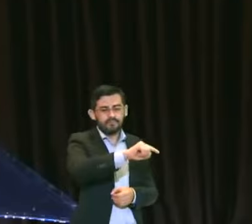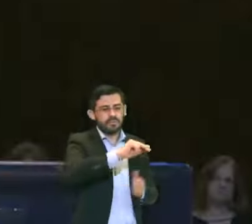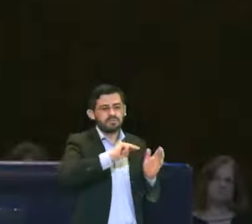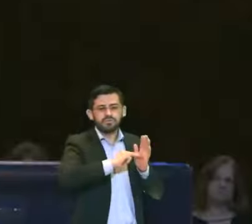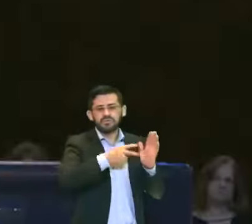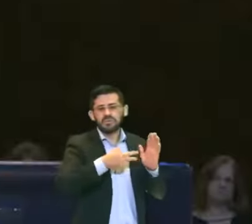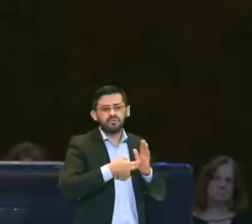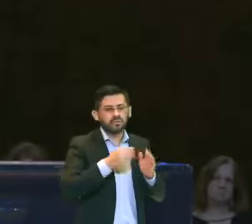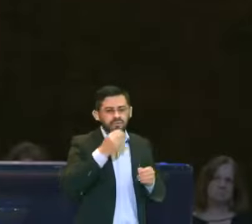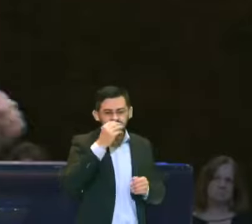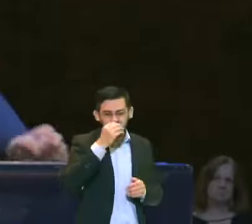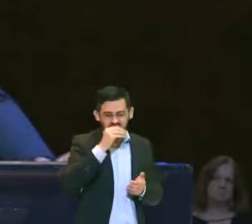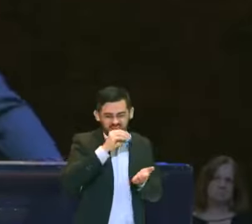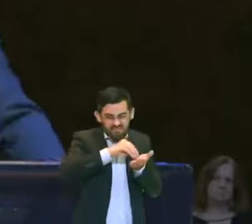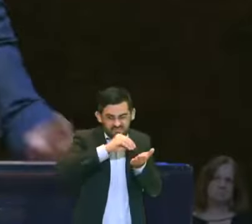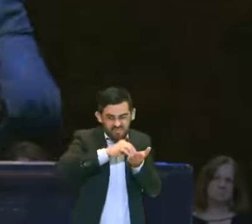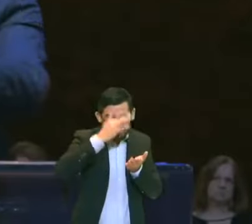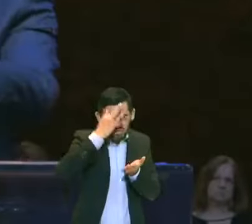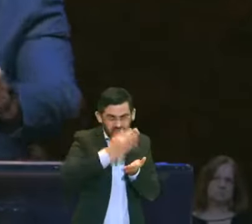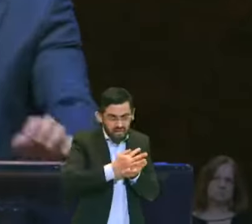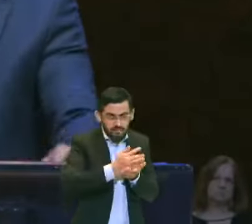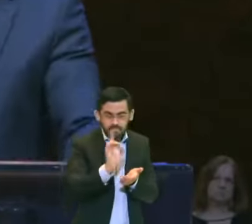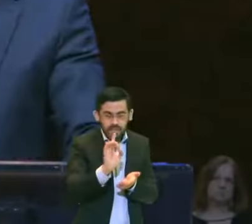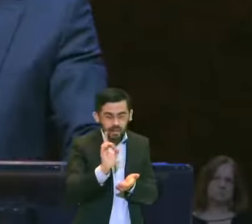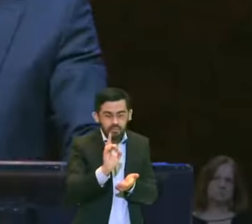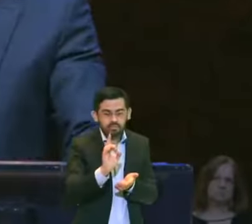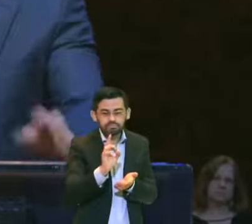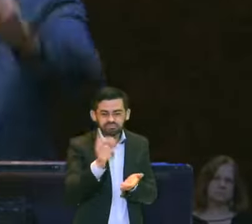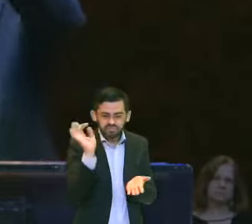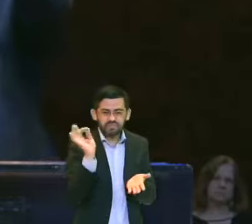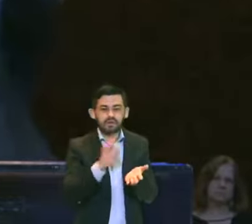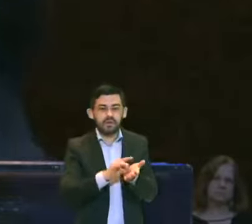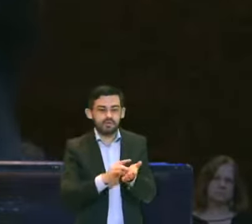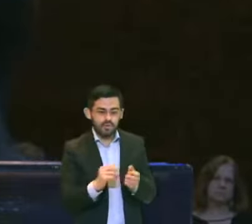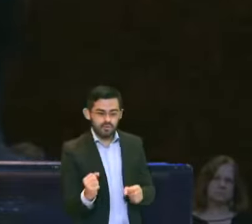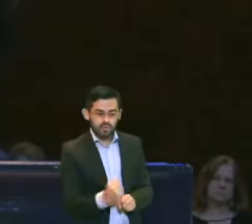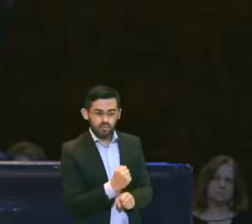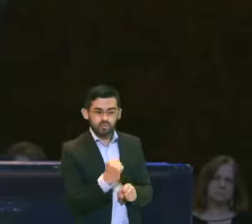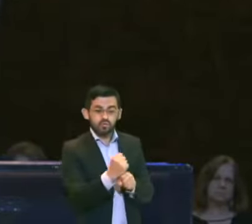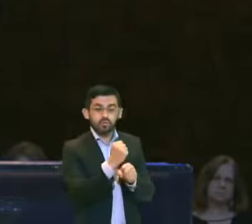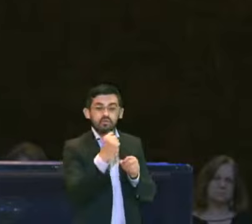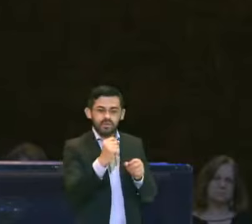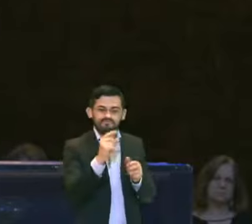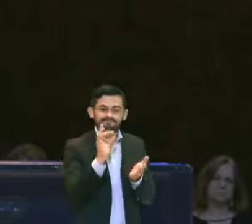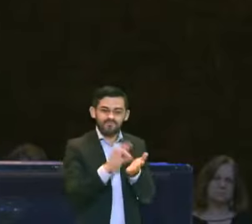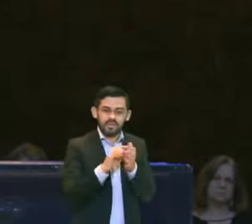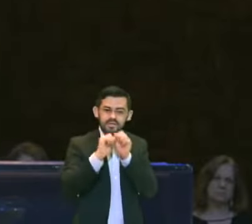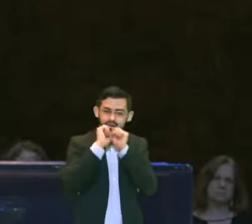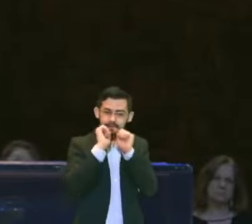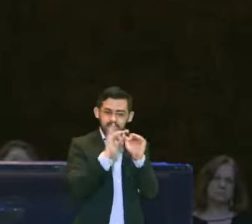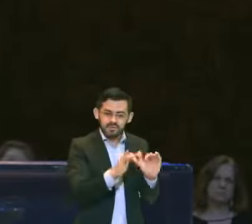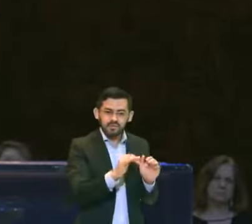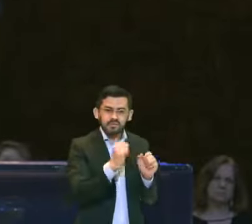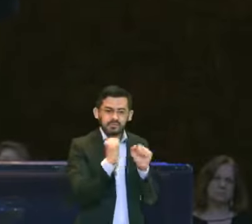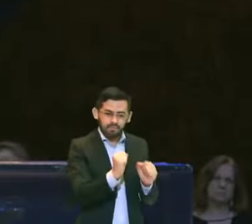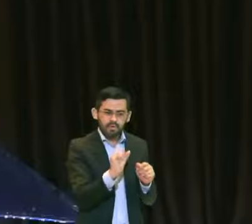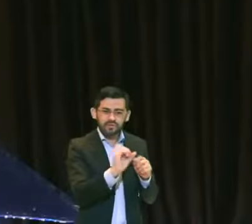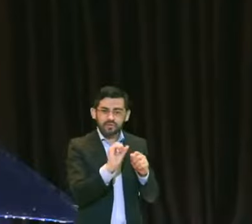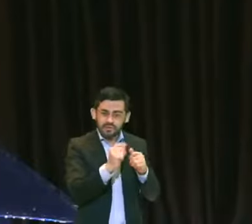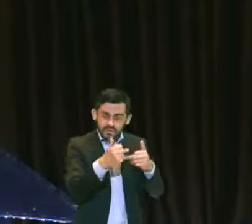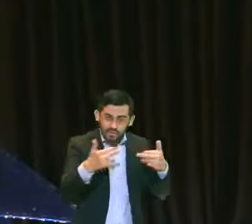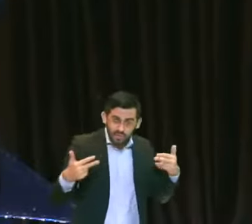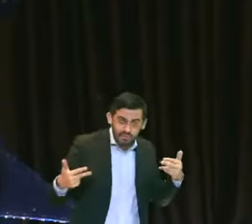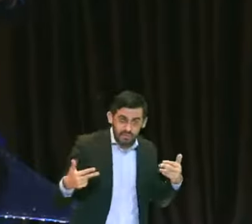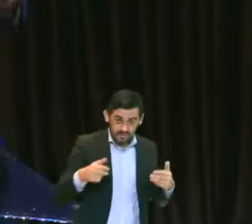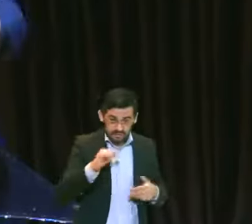representa falta de fé. Pelo contrário, construir é uma bênção. Você pode fazer algo enquanto